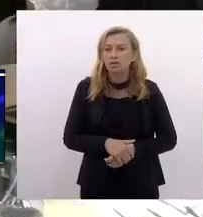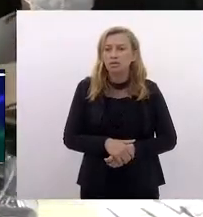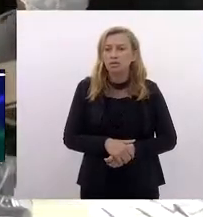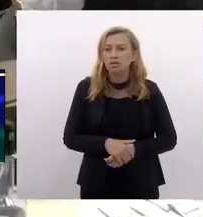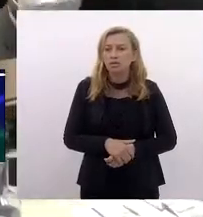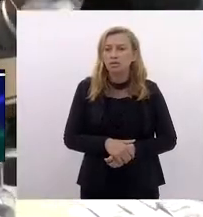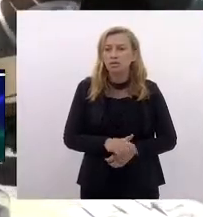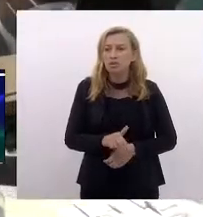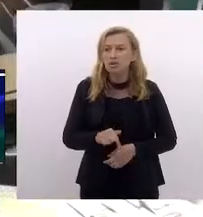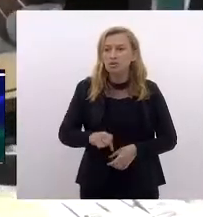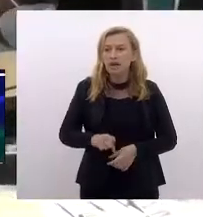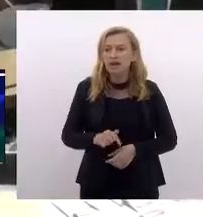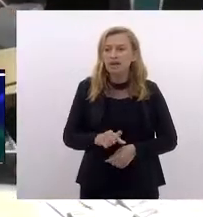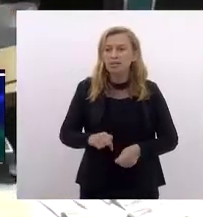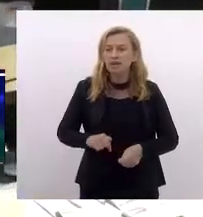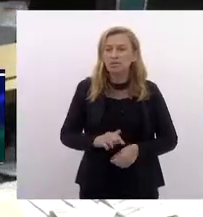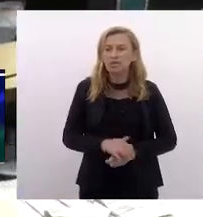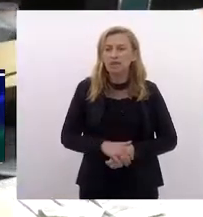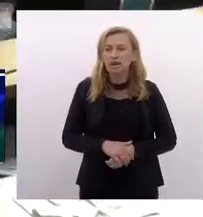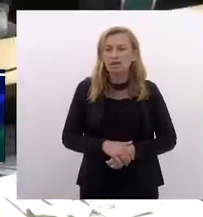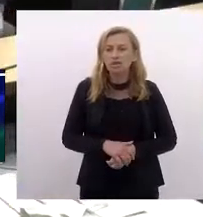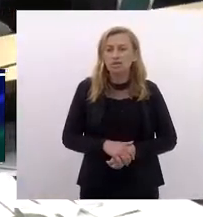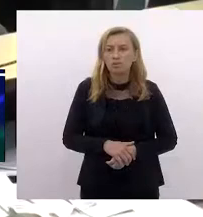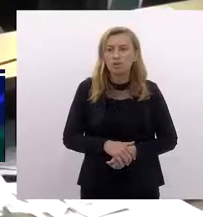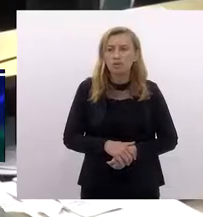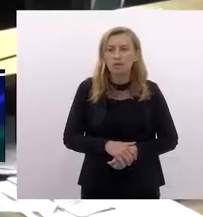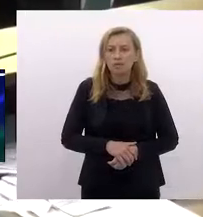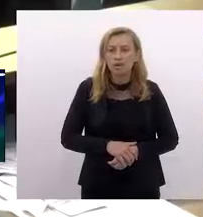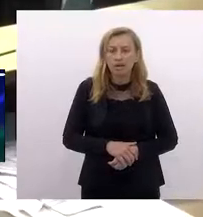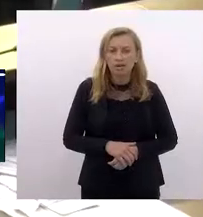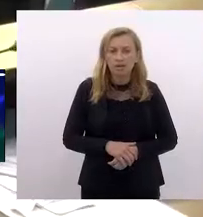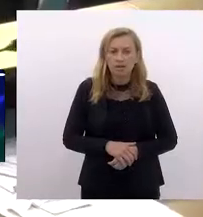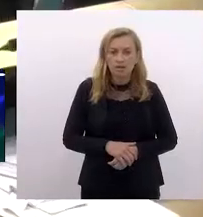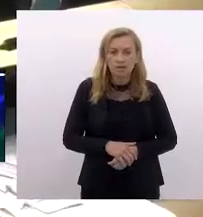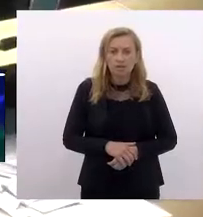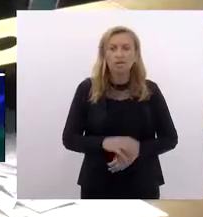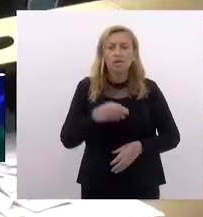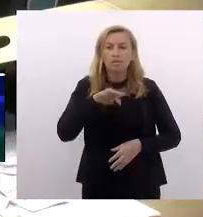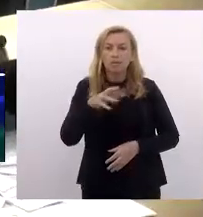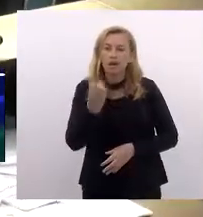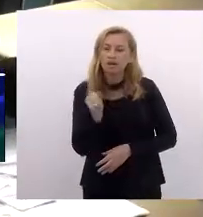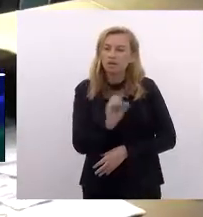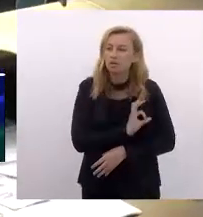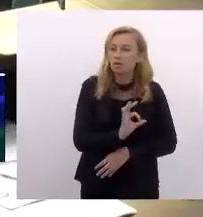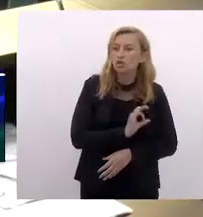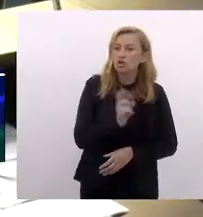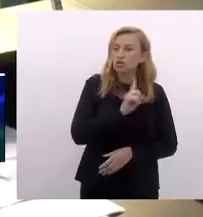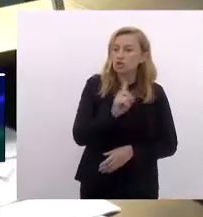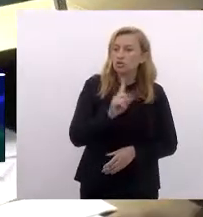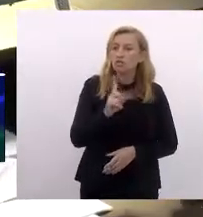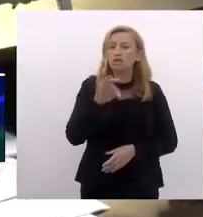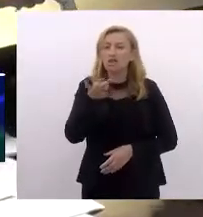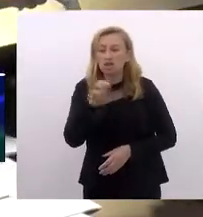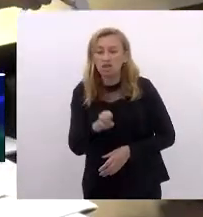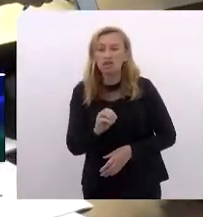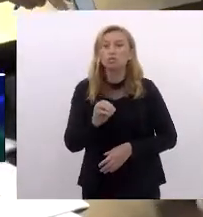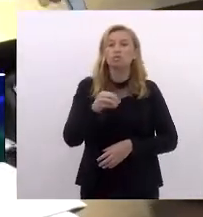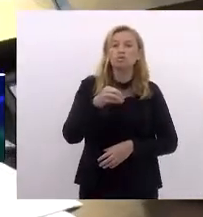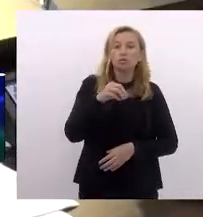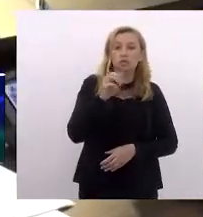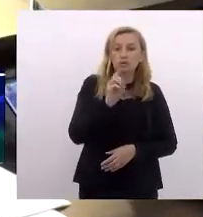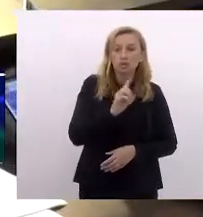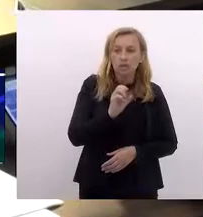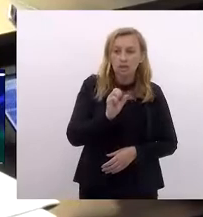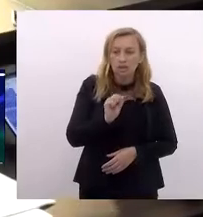enquanto são os dois Marcos Vinícius sim Marta Rocha não Mônica Francisco não Noel de Carvalho